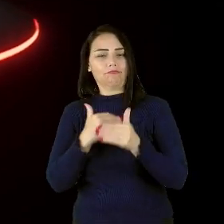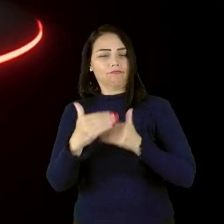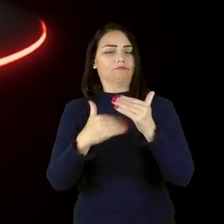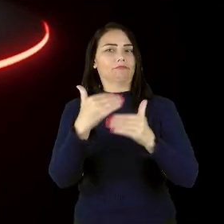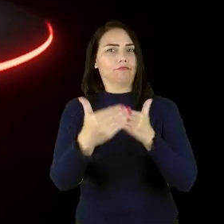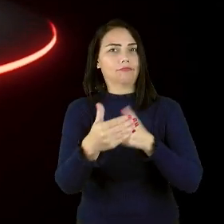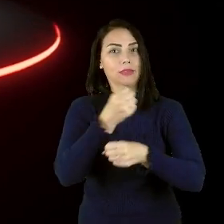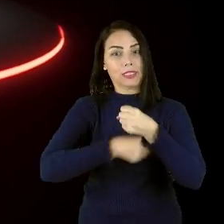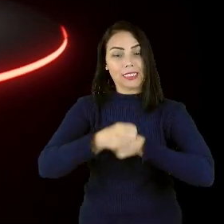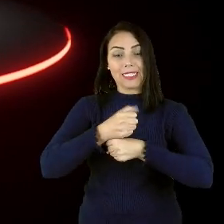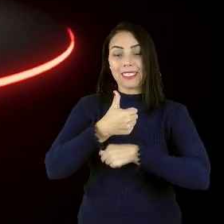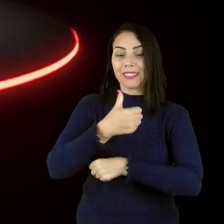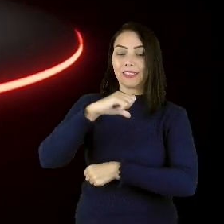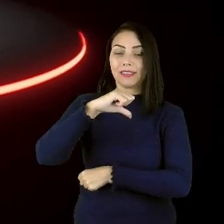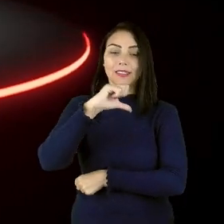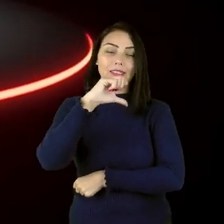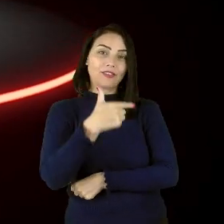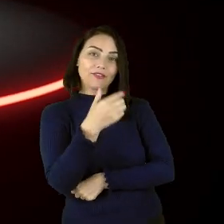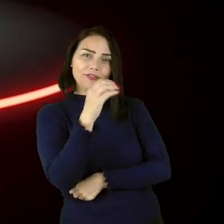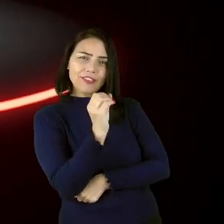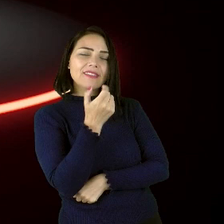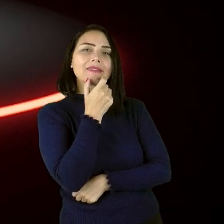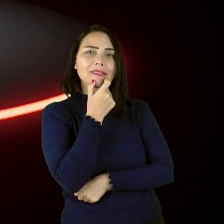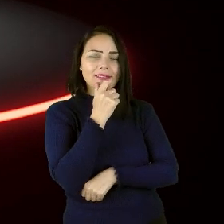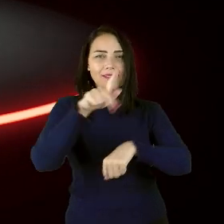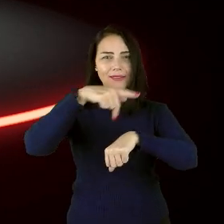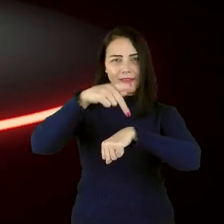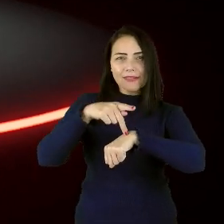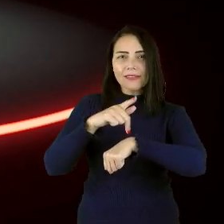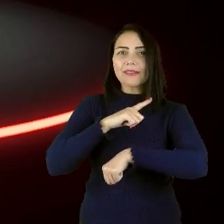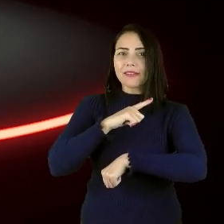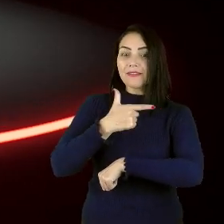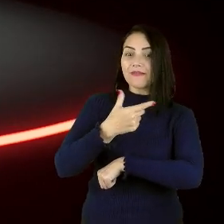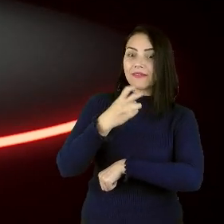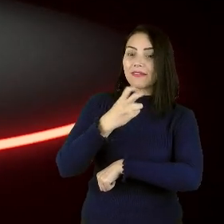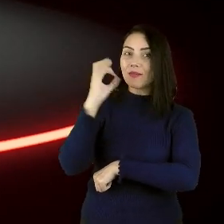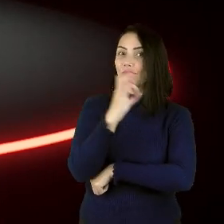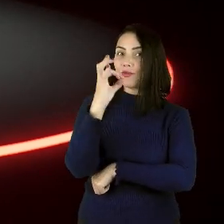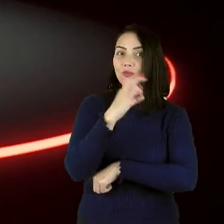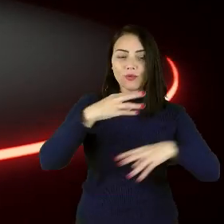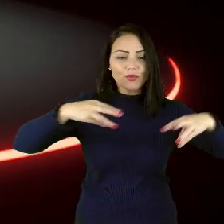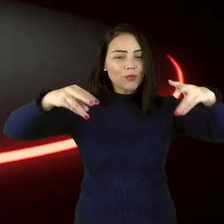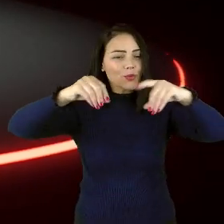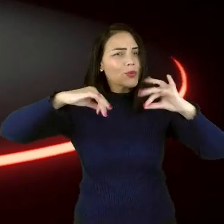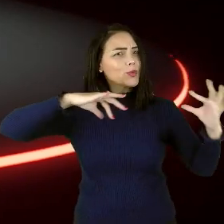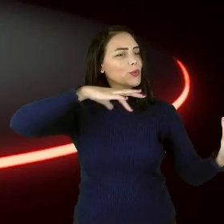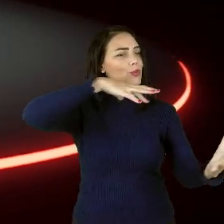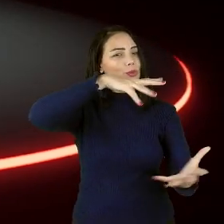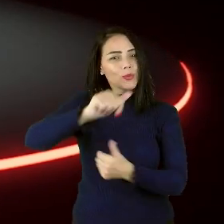colonização. Em 1920, a Inglaterra detinha 25% do território de todo o globo.